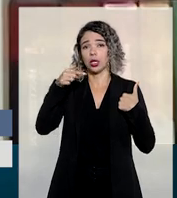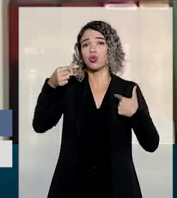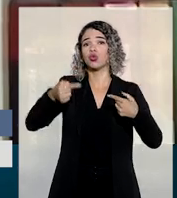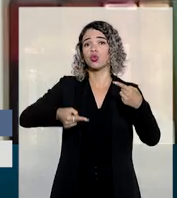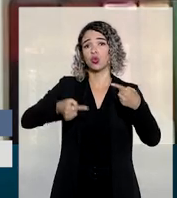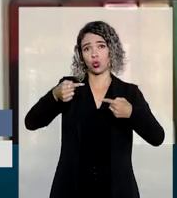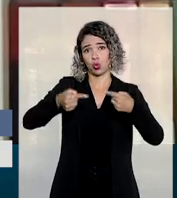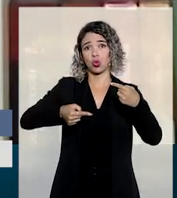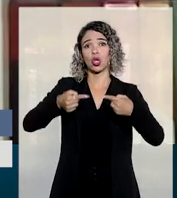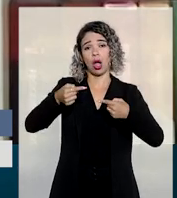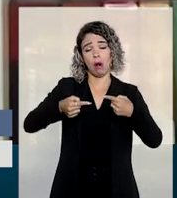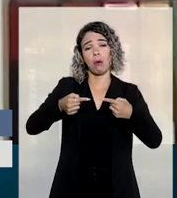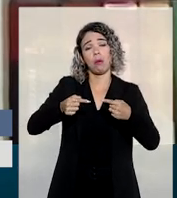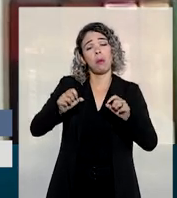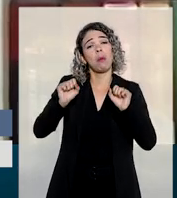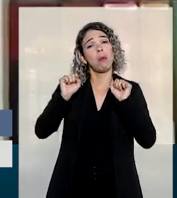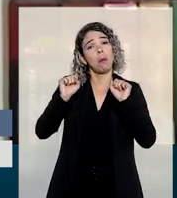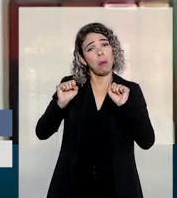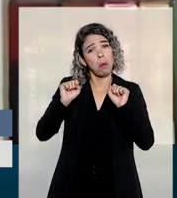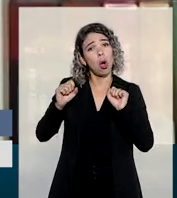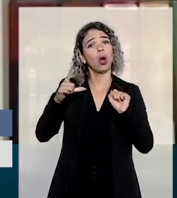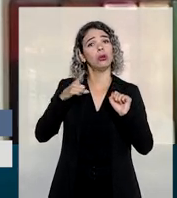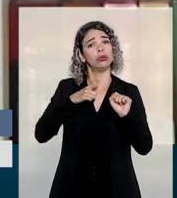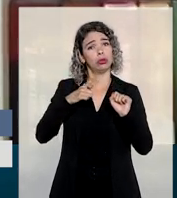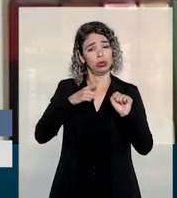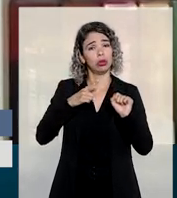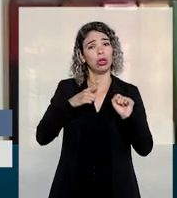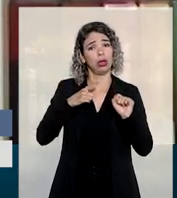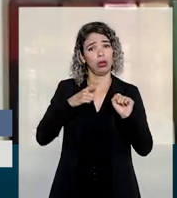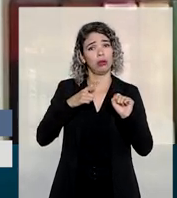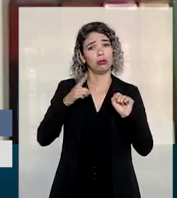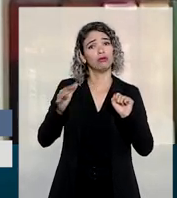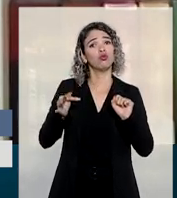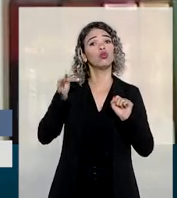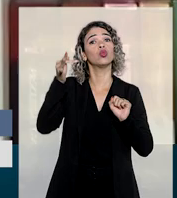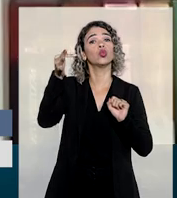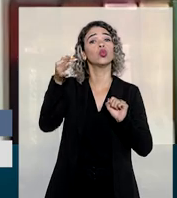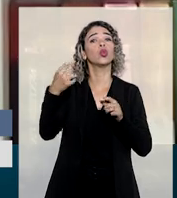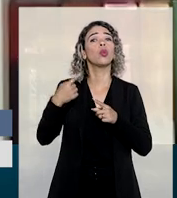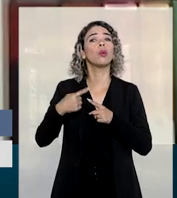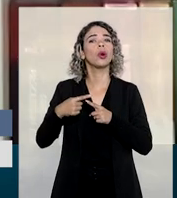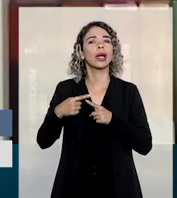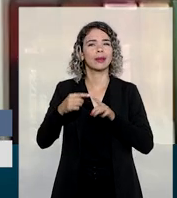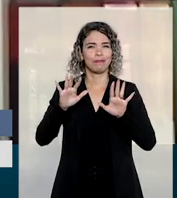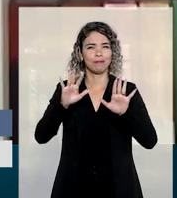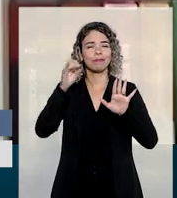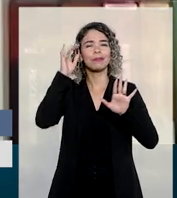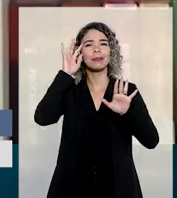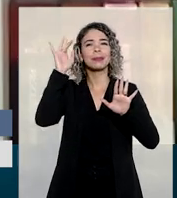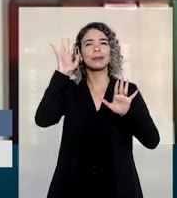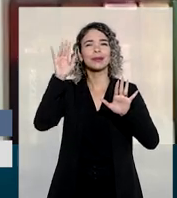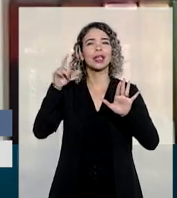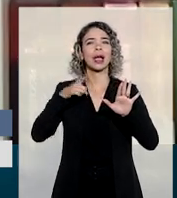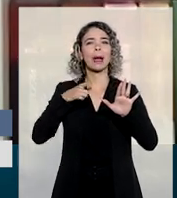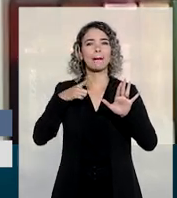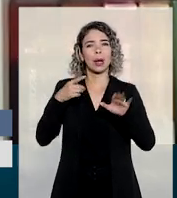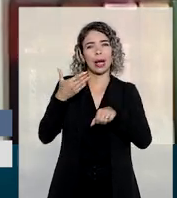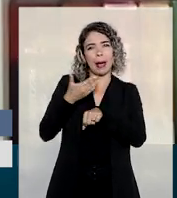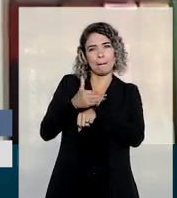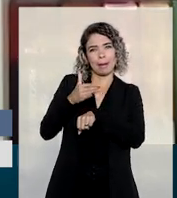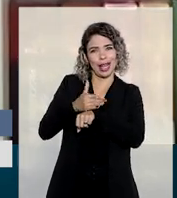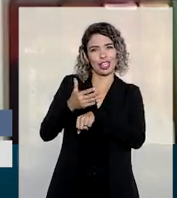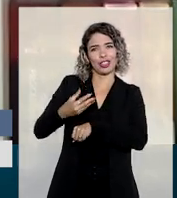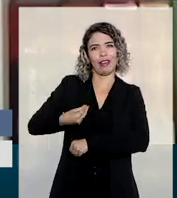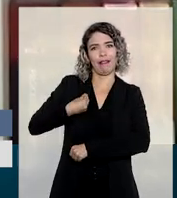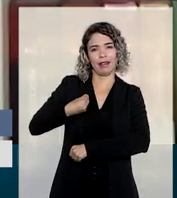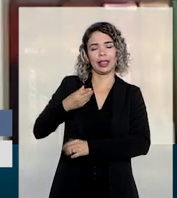discussão que pode, essa é uma questão que pode levantar algumas discussões, porque imaginando do ponto de vista prático,